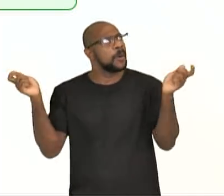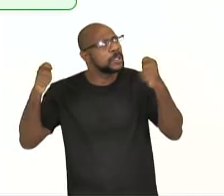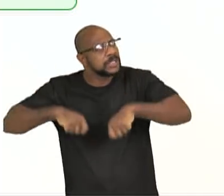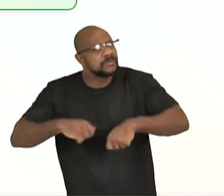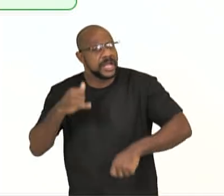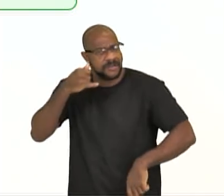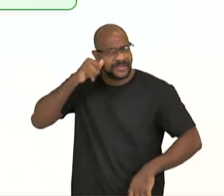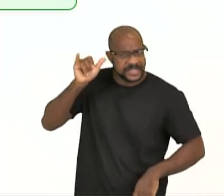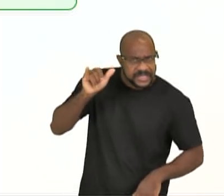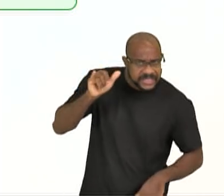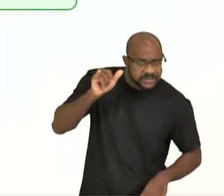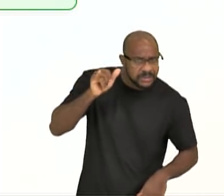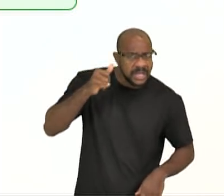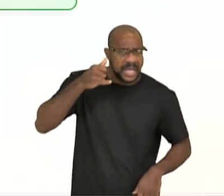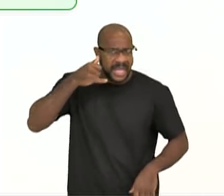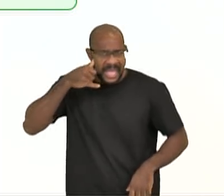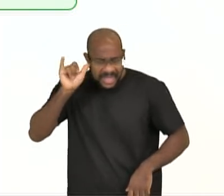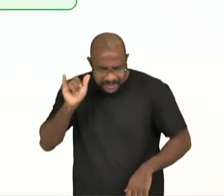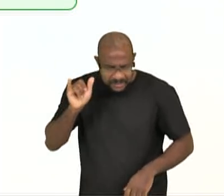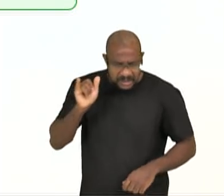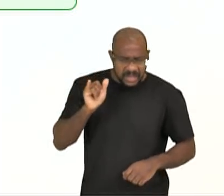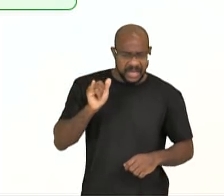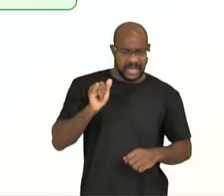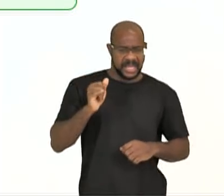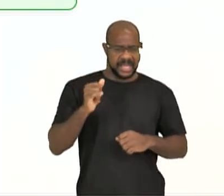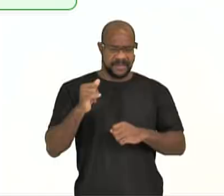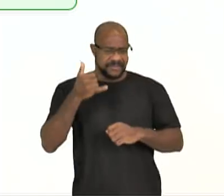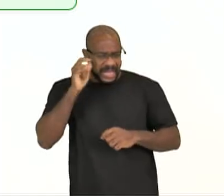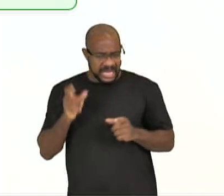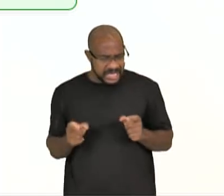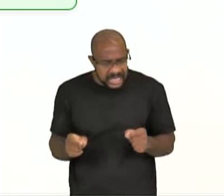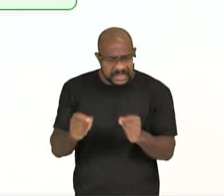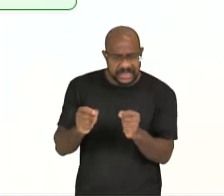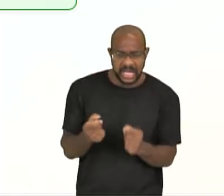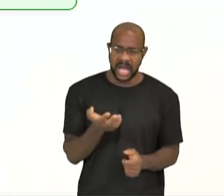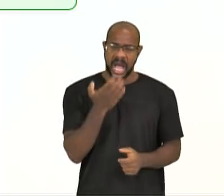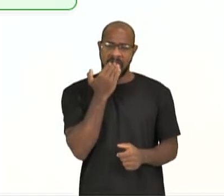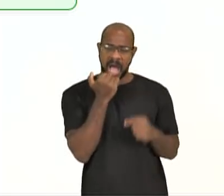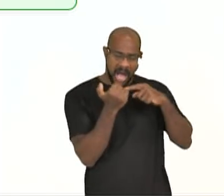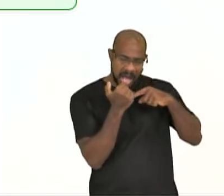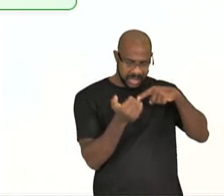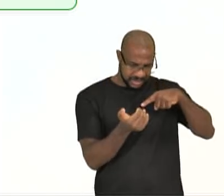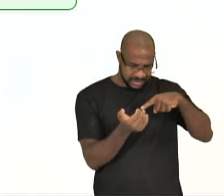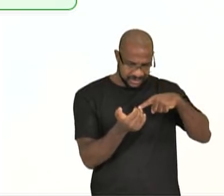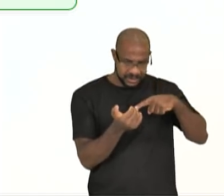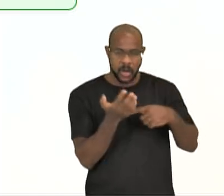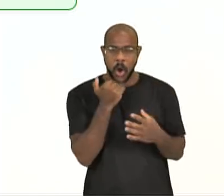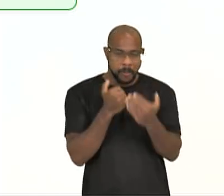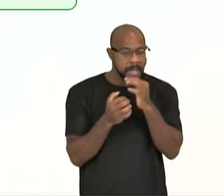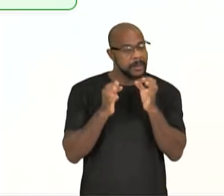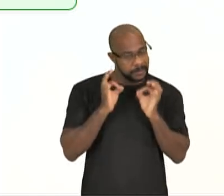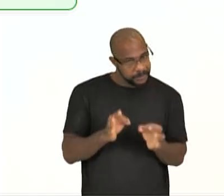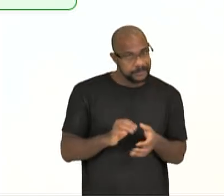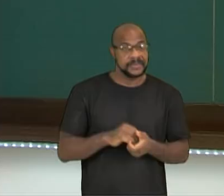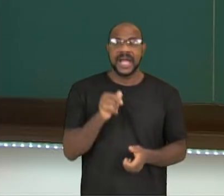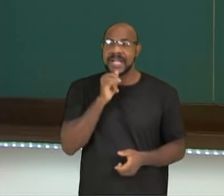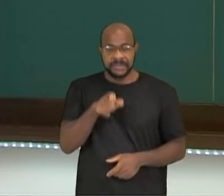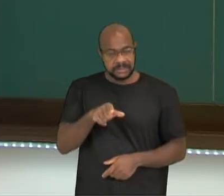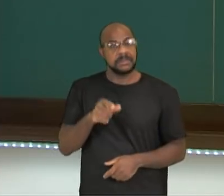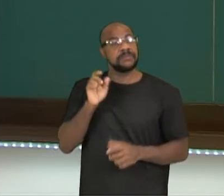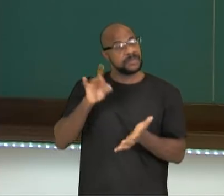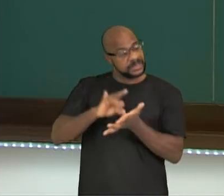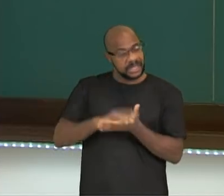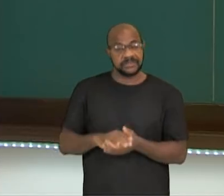evitar o câncer a partir da alimentação? É verdade também. Ele diz aqui pra gente, ó, que as escolhas alimentares